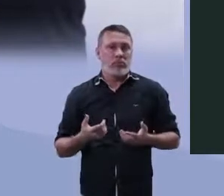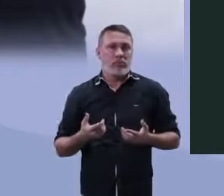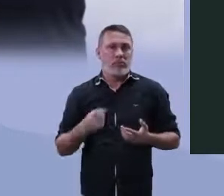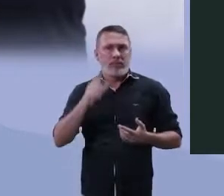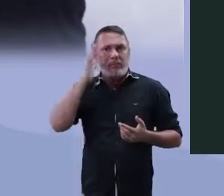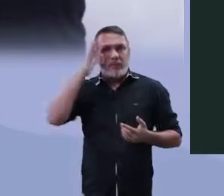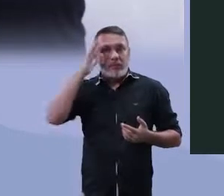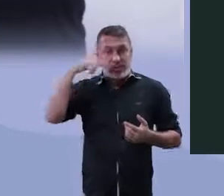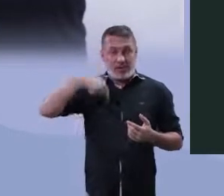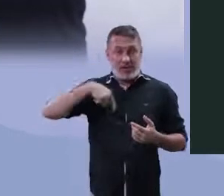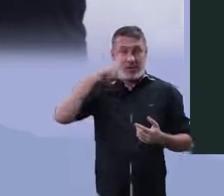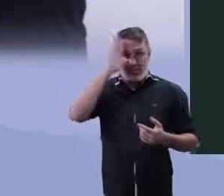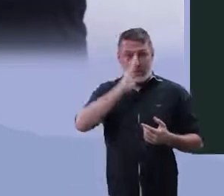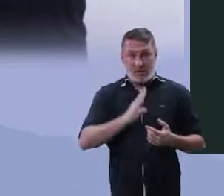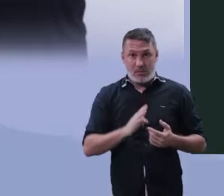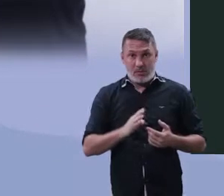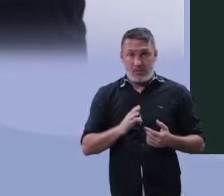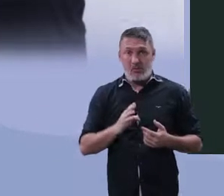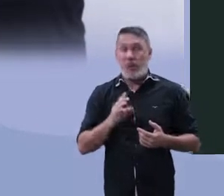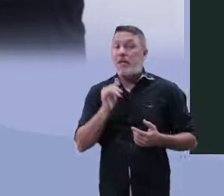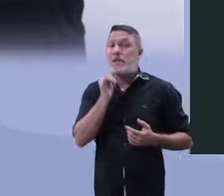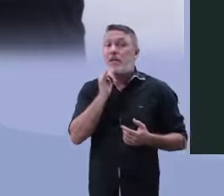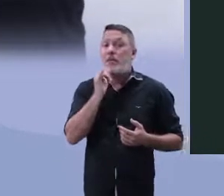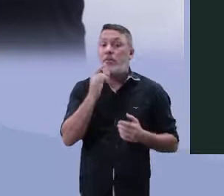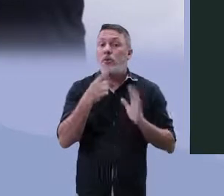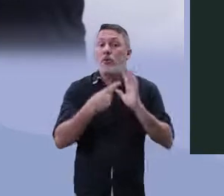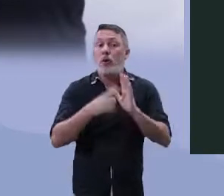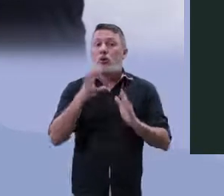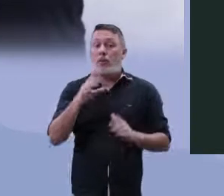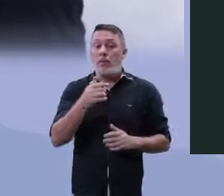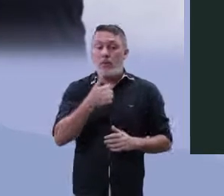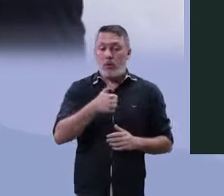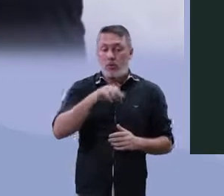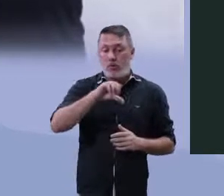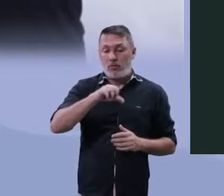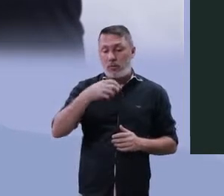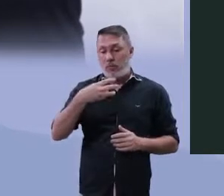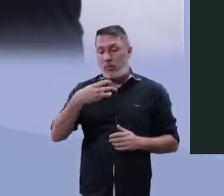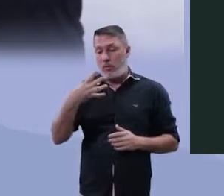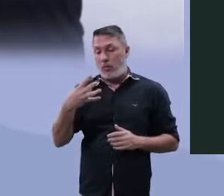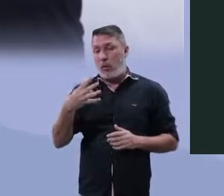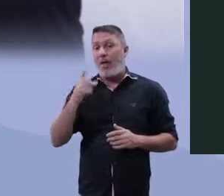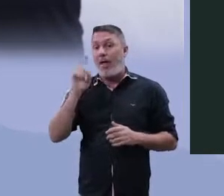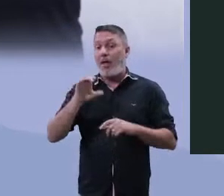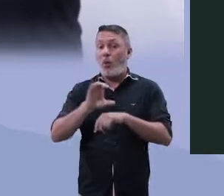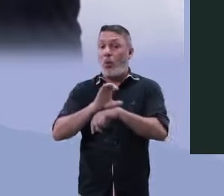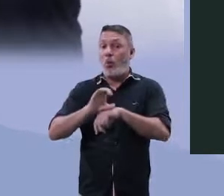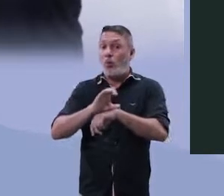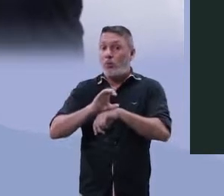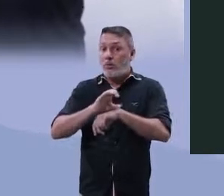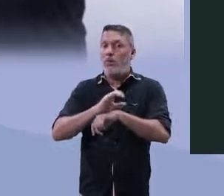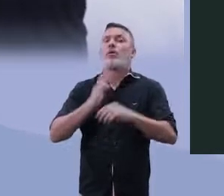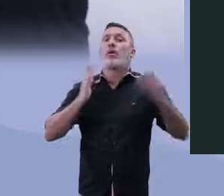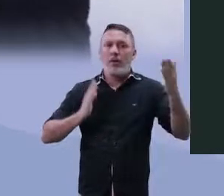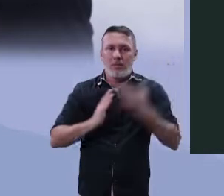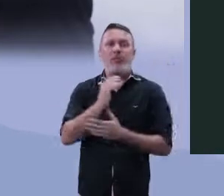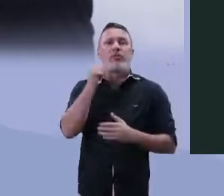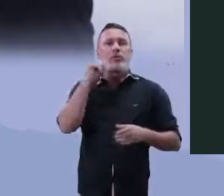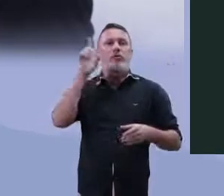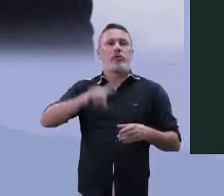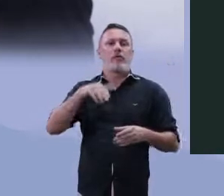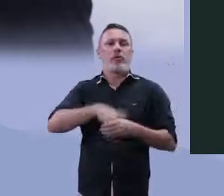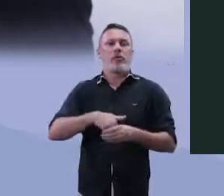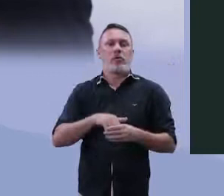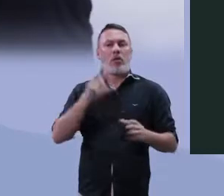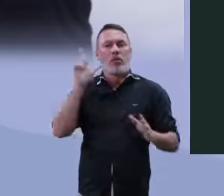Tá? Então, vocês imaginam. No Brasil, por exemplo, só para ter um exemplo, né, em 1934, com a Constituição de 34, as mulheres